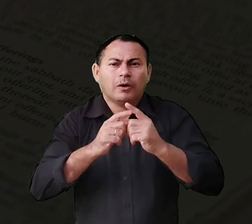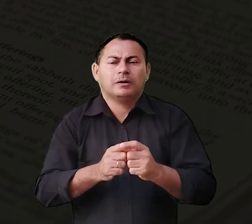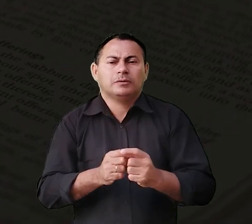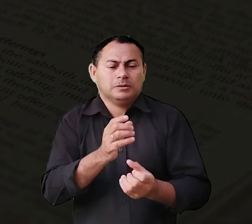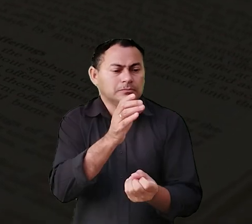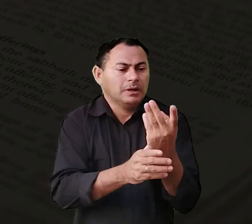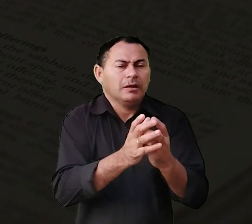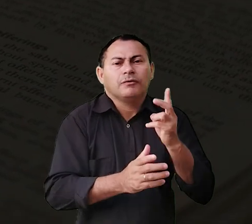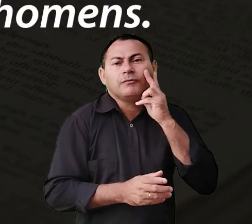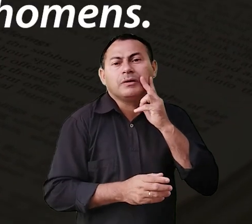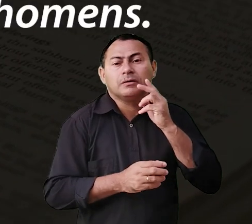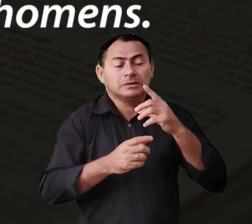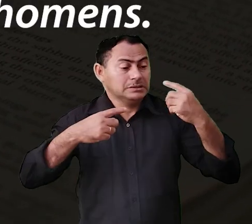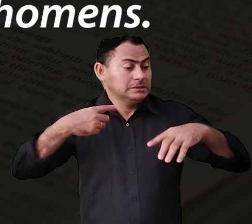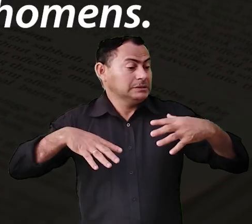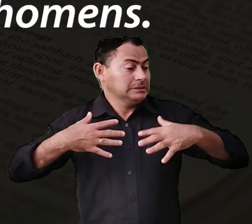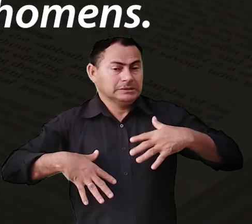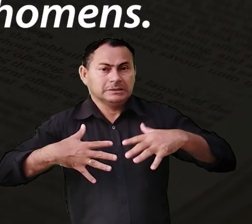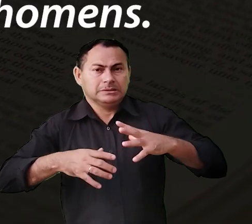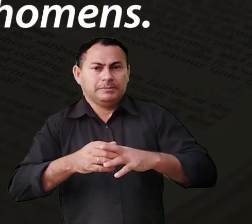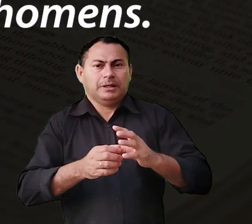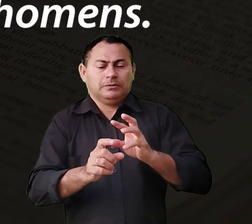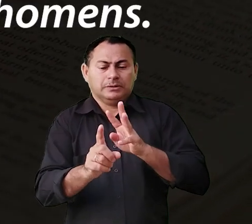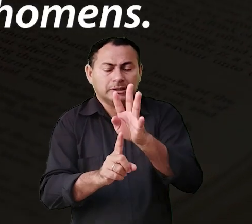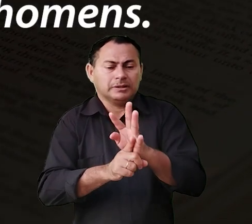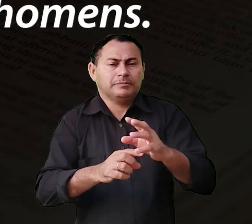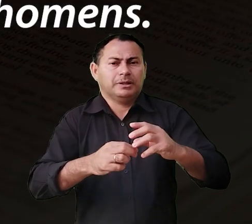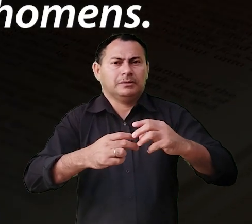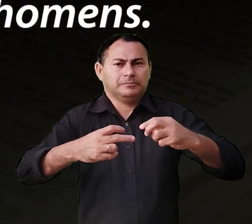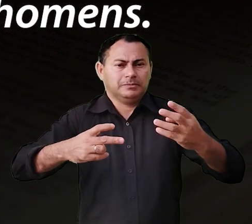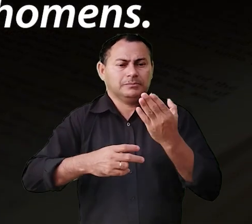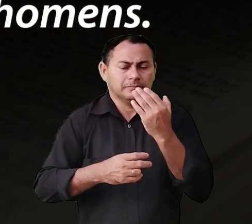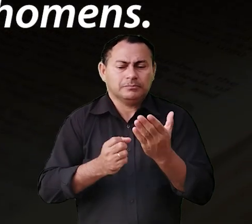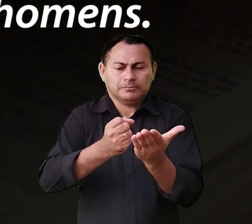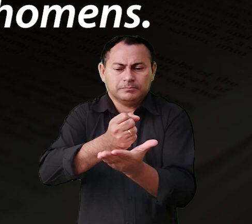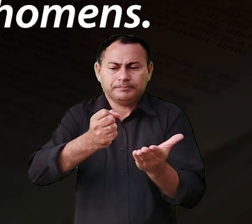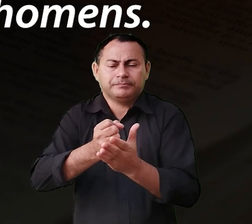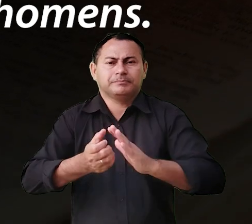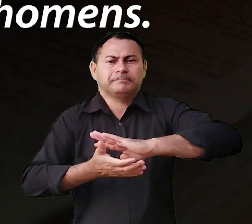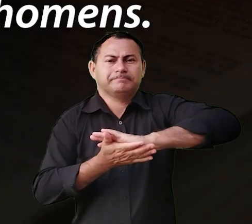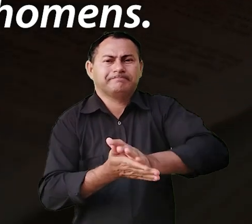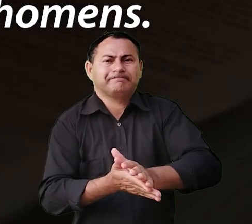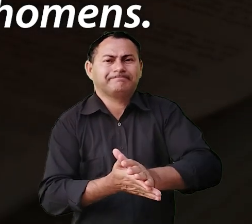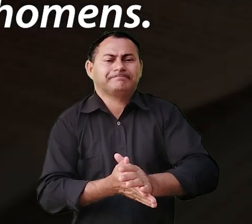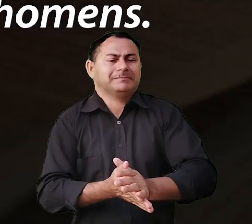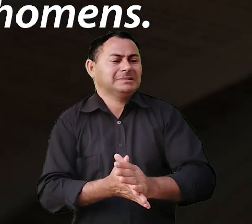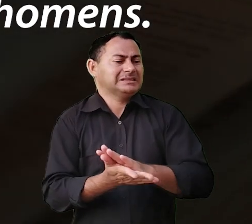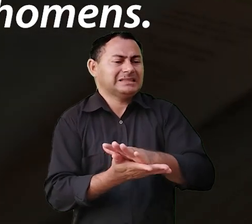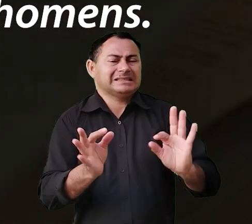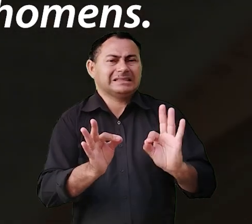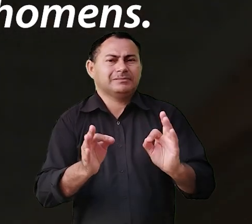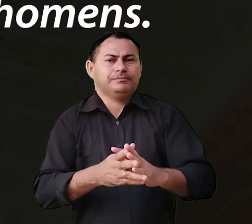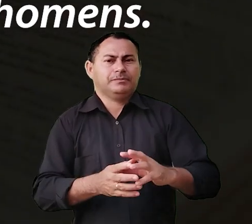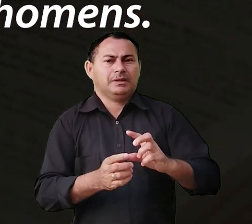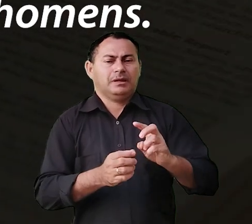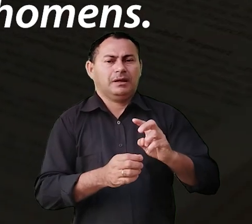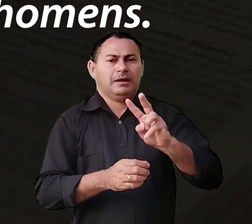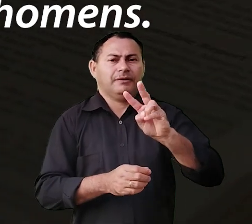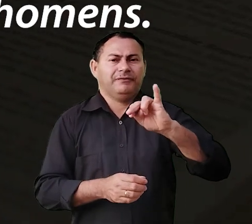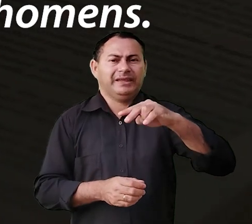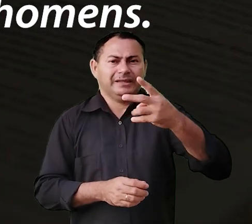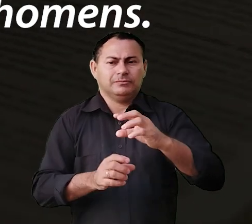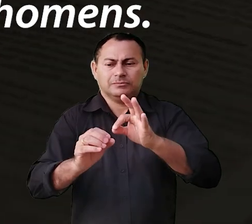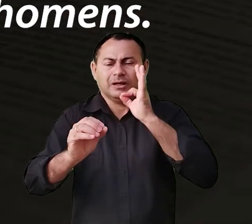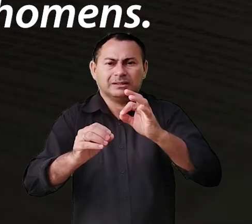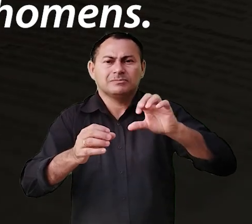chorem, produtores de vinho, fiquem aflitos pelo trigo e pela cevada, porque a colheita foi destruída. A vinha